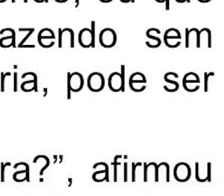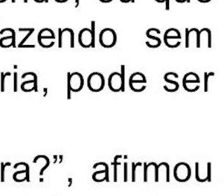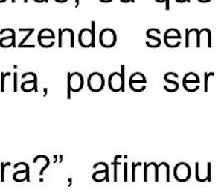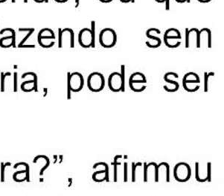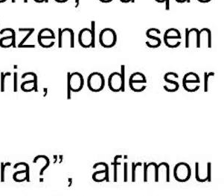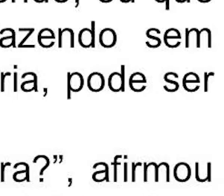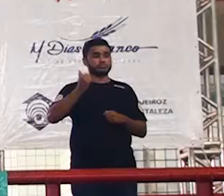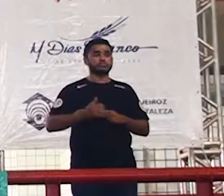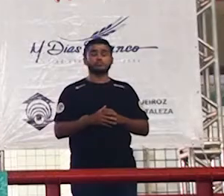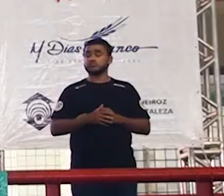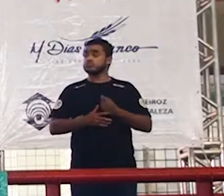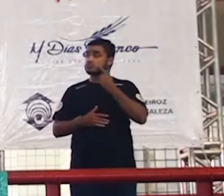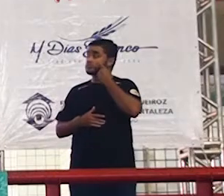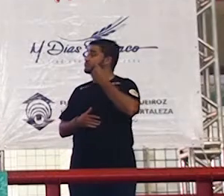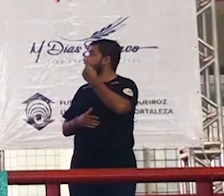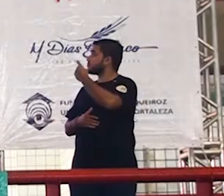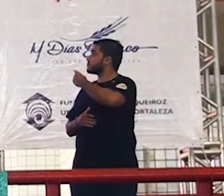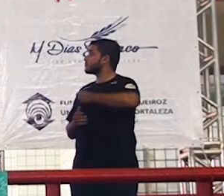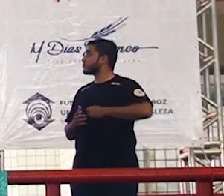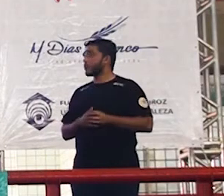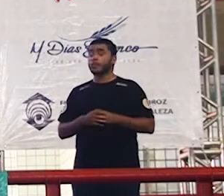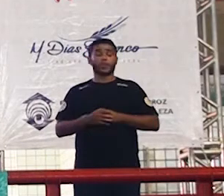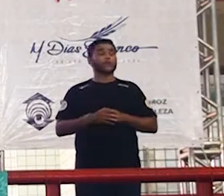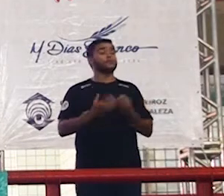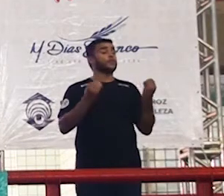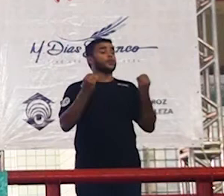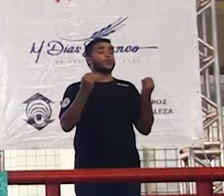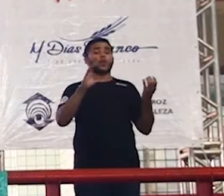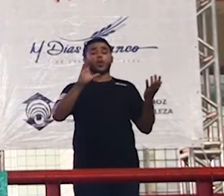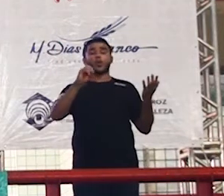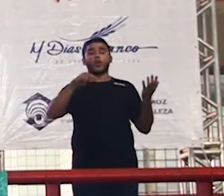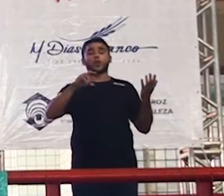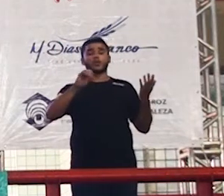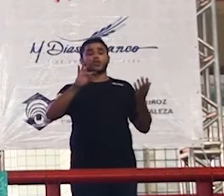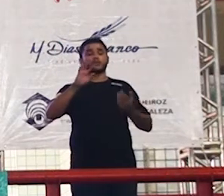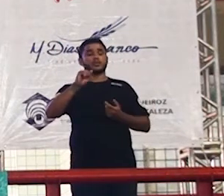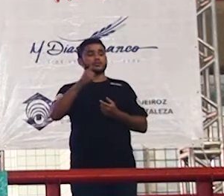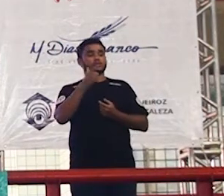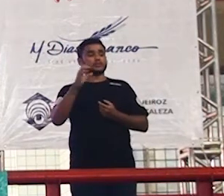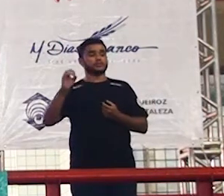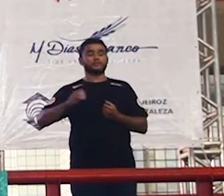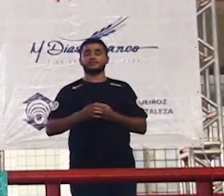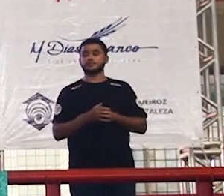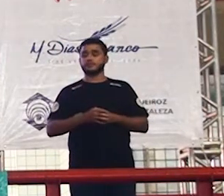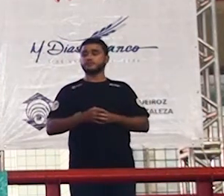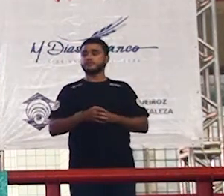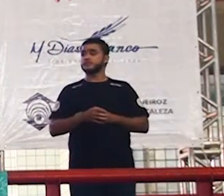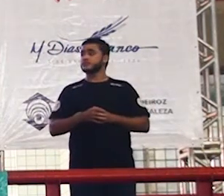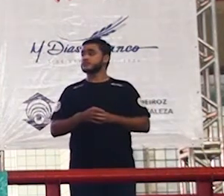Aí entram a noção de conotação e denotação.